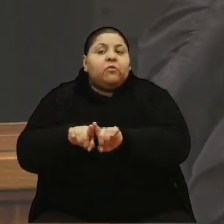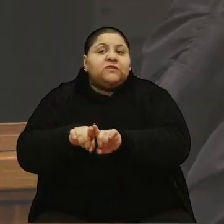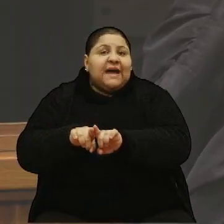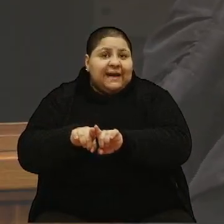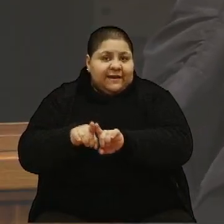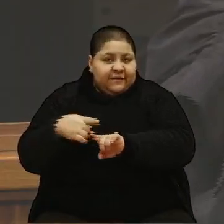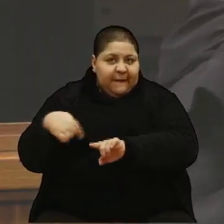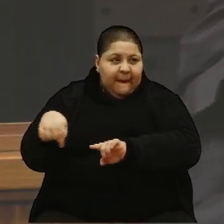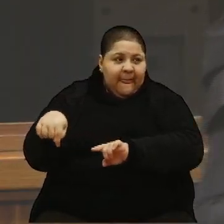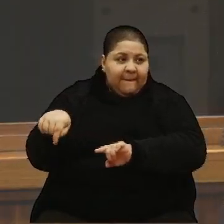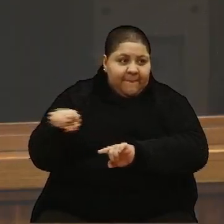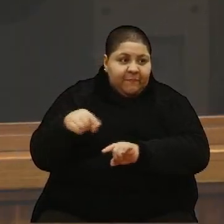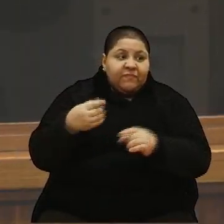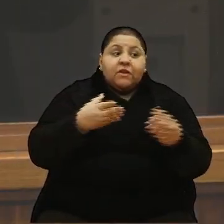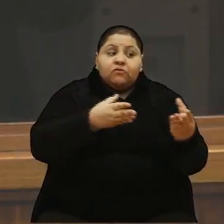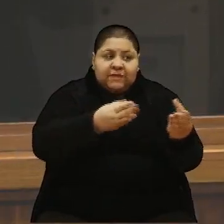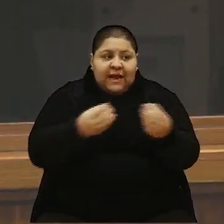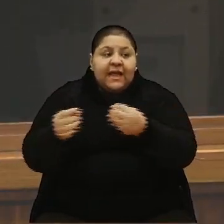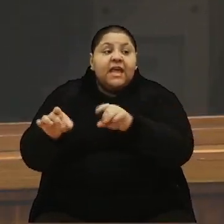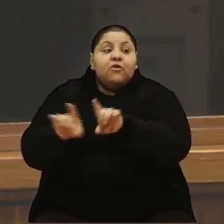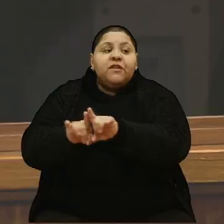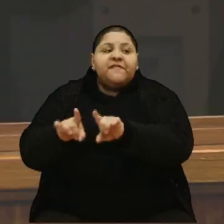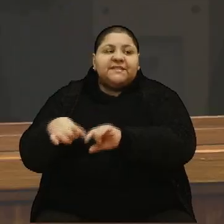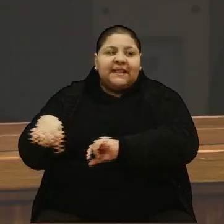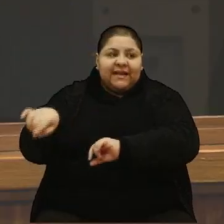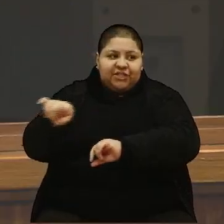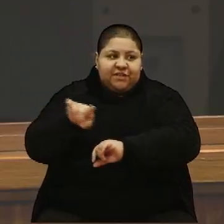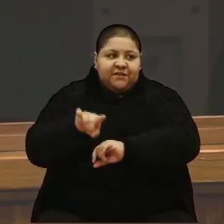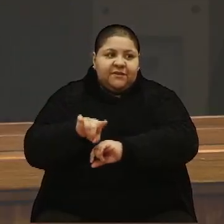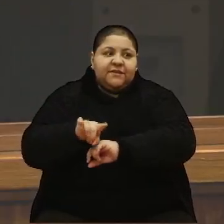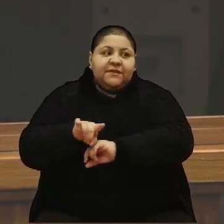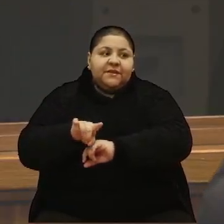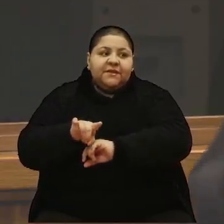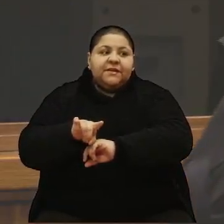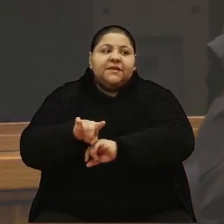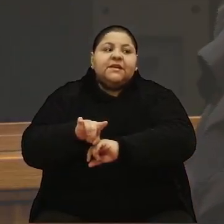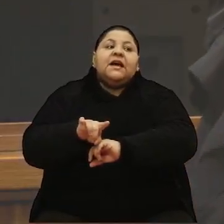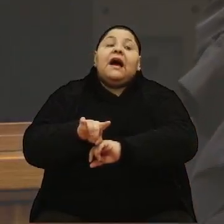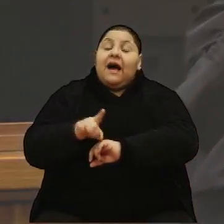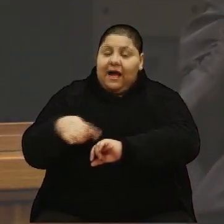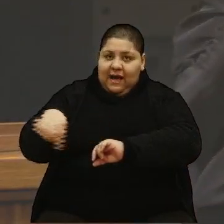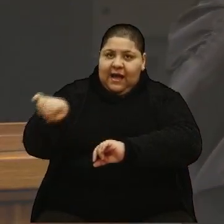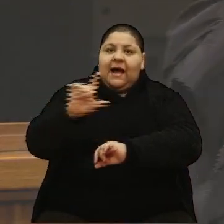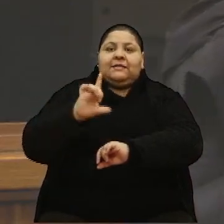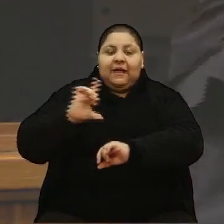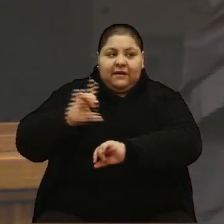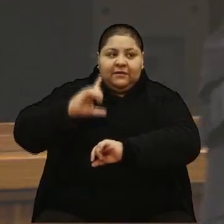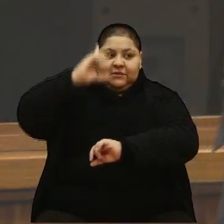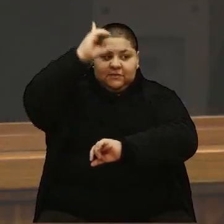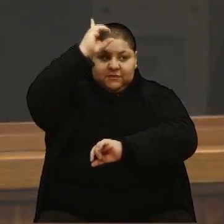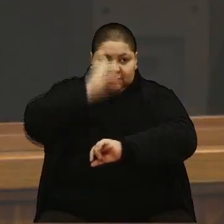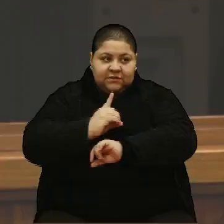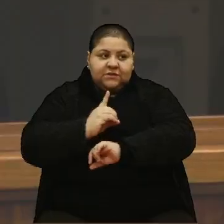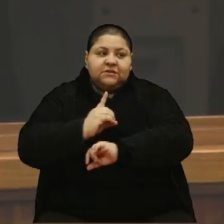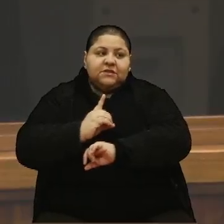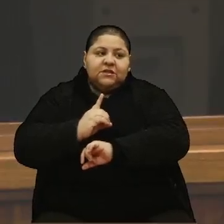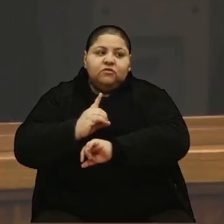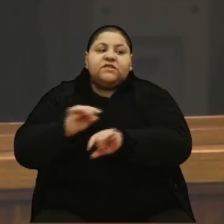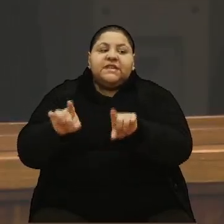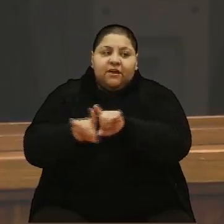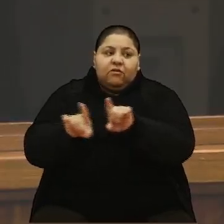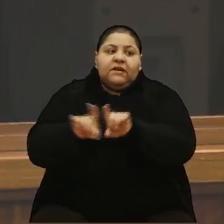gente respeita muito, é uma população de toda essa região que tem o direito a ter um